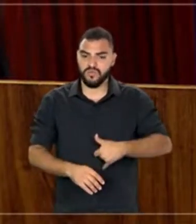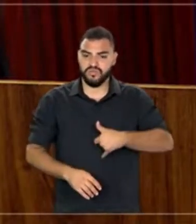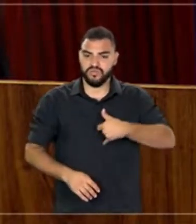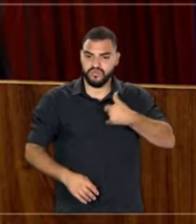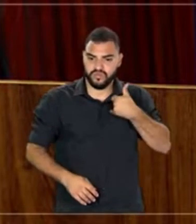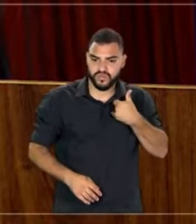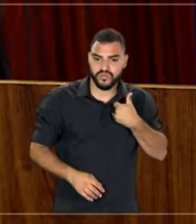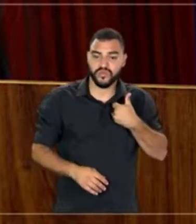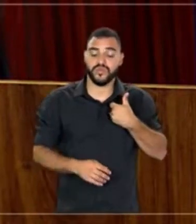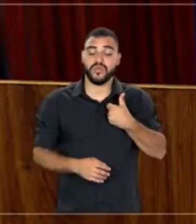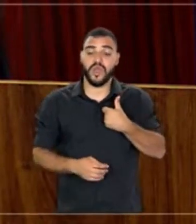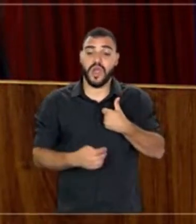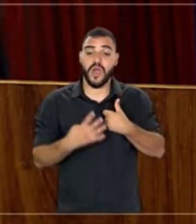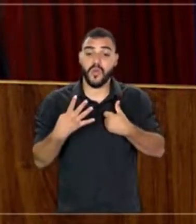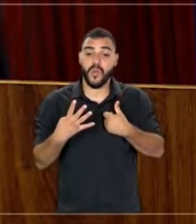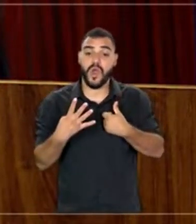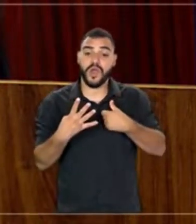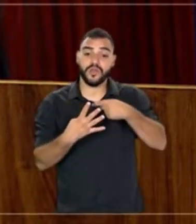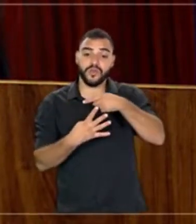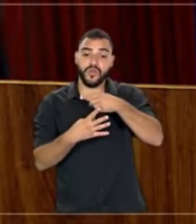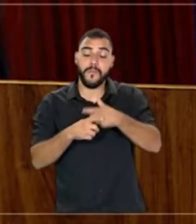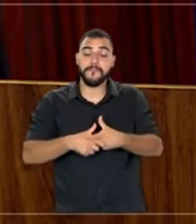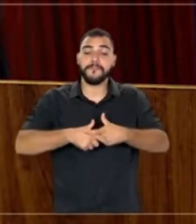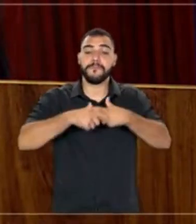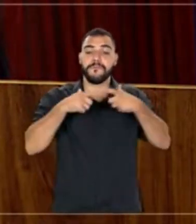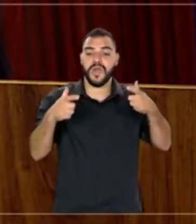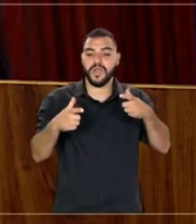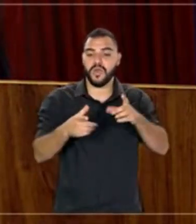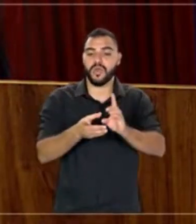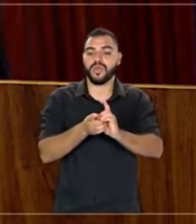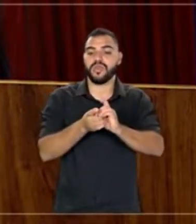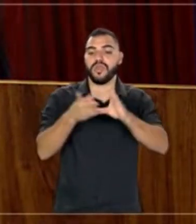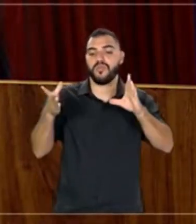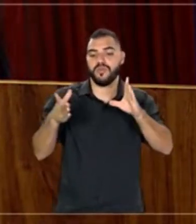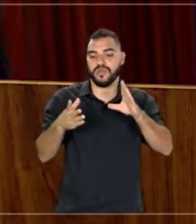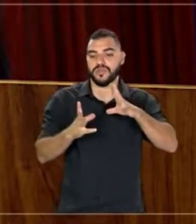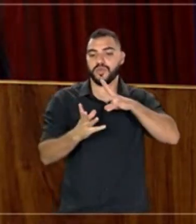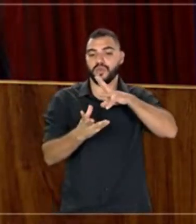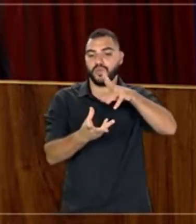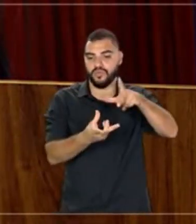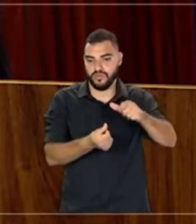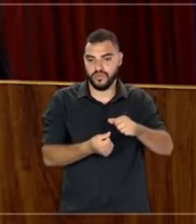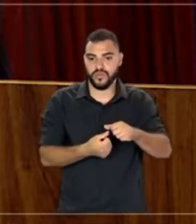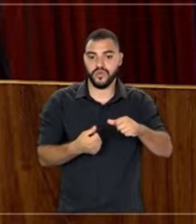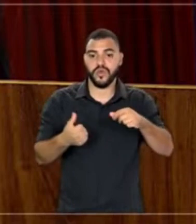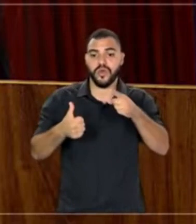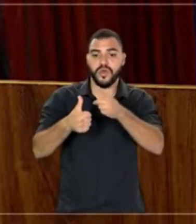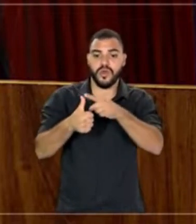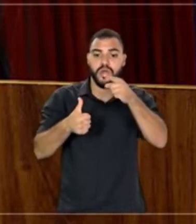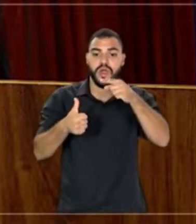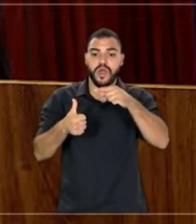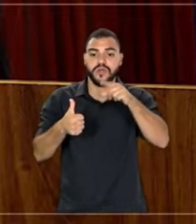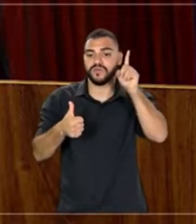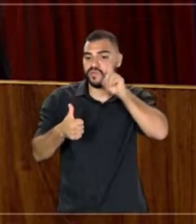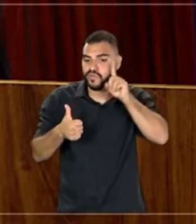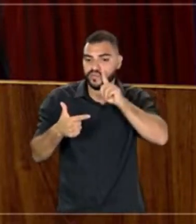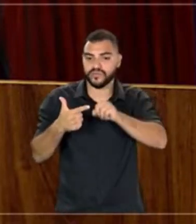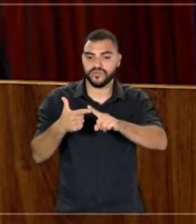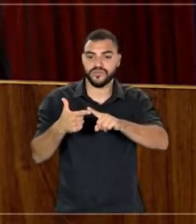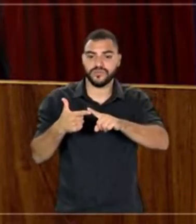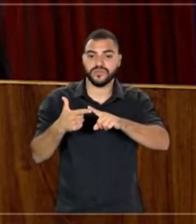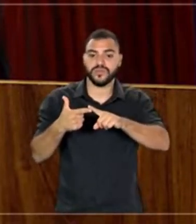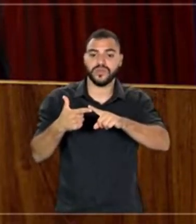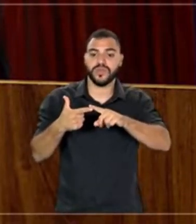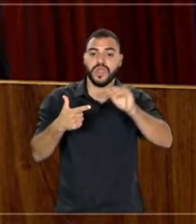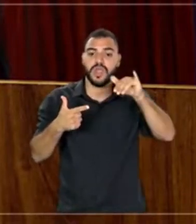4 maiores democracias do mundo, ao lado dos Estados Unidos, ao lado da Índia e da Indonésia,